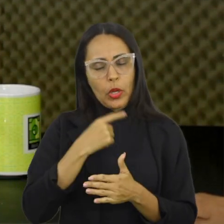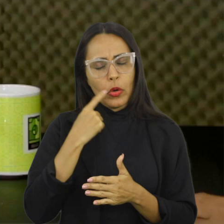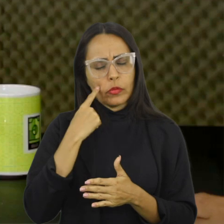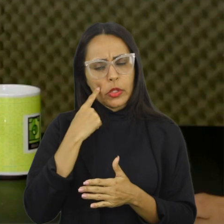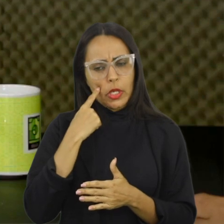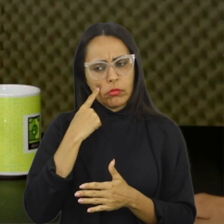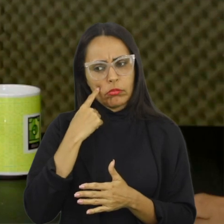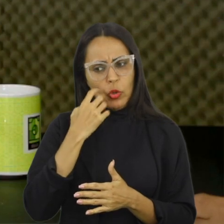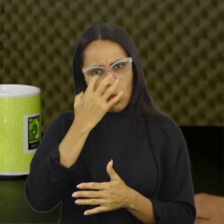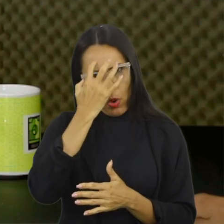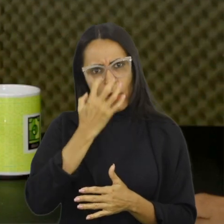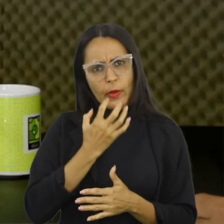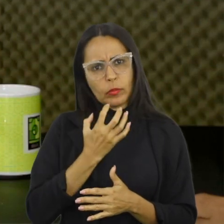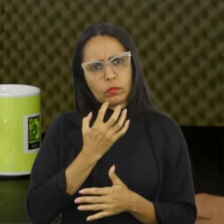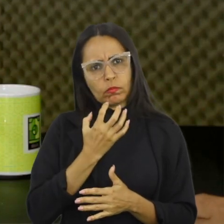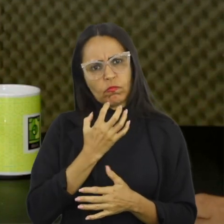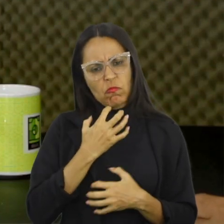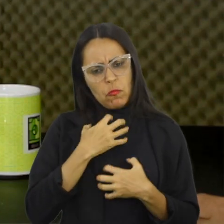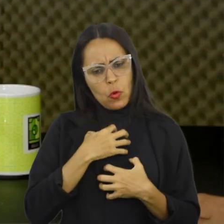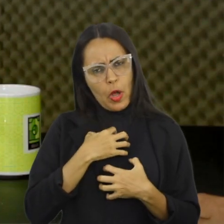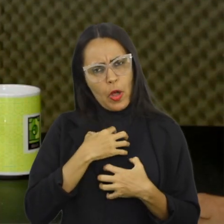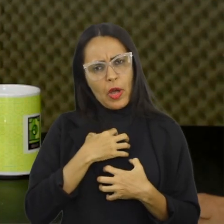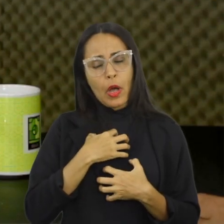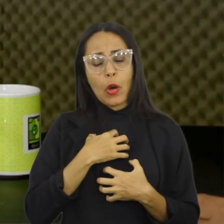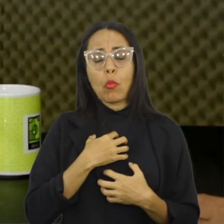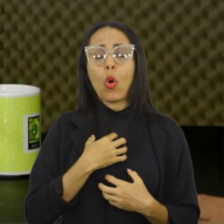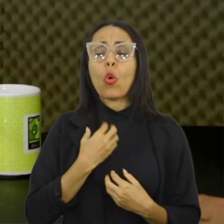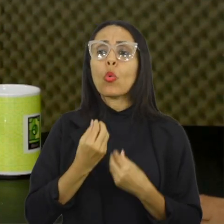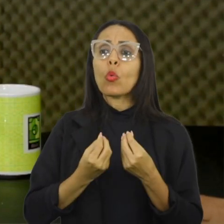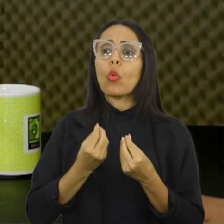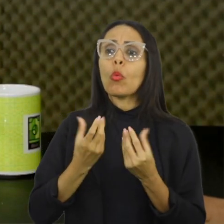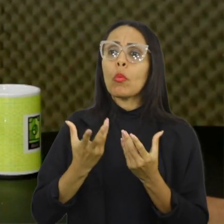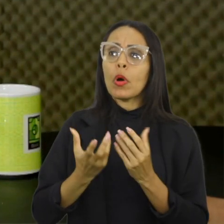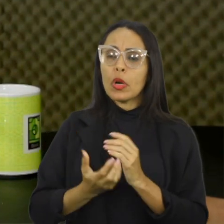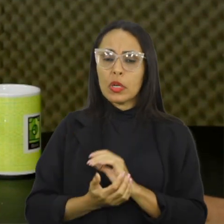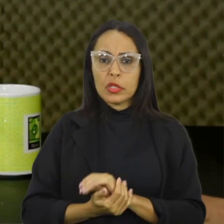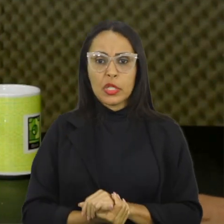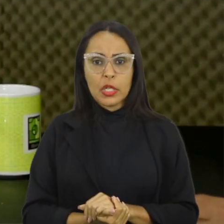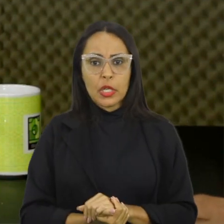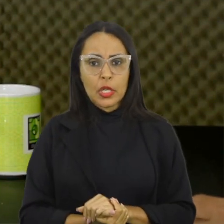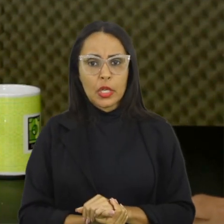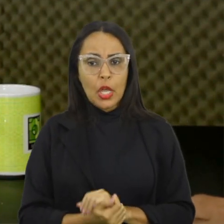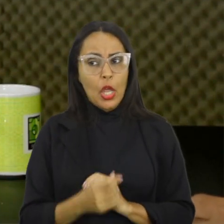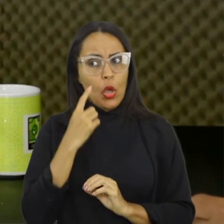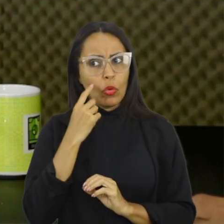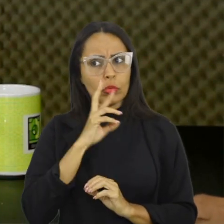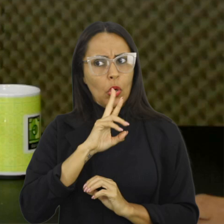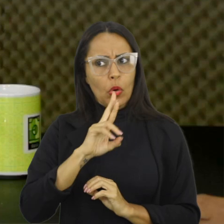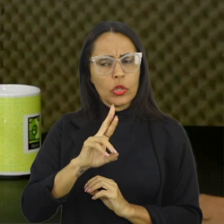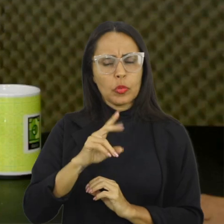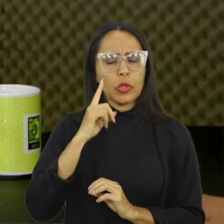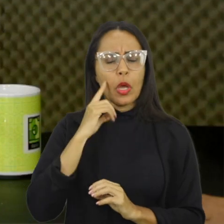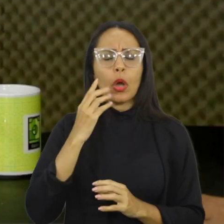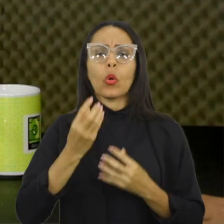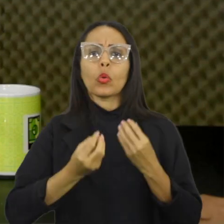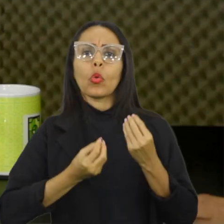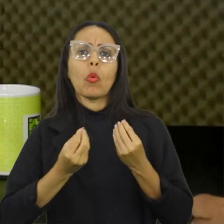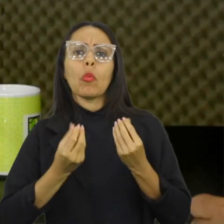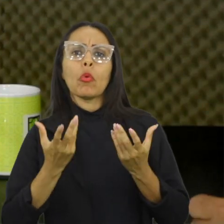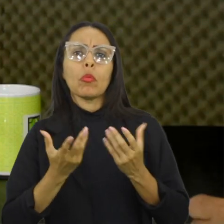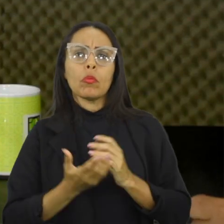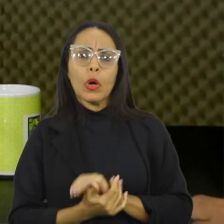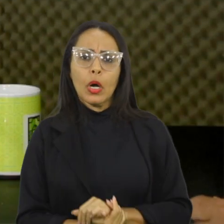eu fiquei com raiva, eu fiquei irada. Eu digo, como assim? Na minha cabeça, eu não respondi a ela, mas eu pensei, como